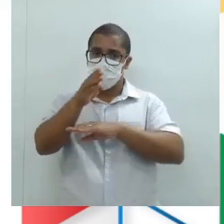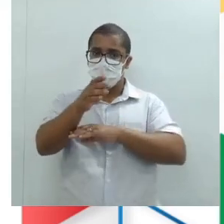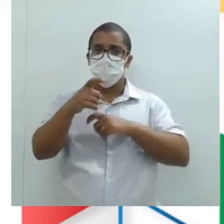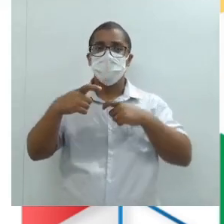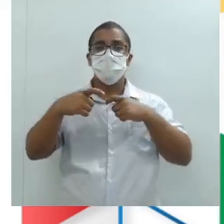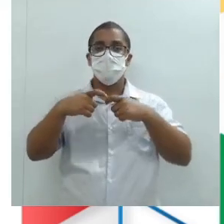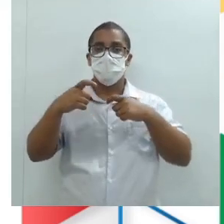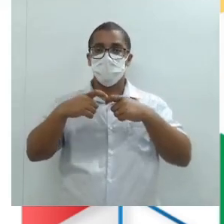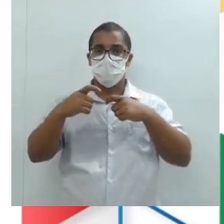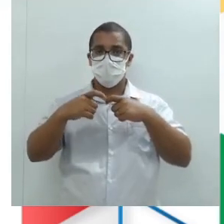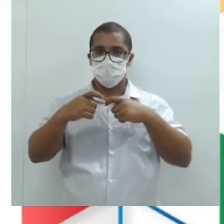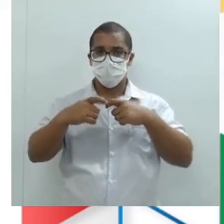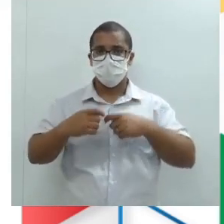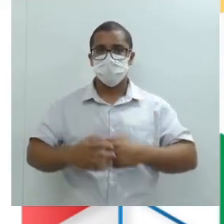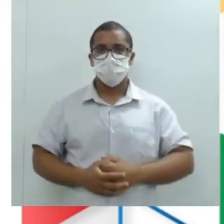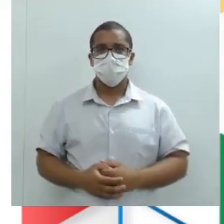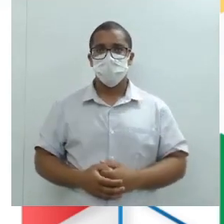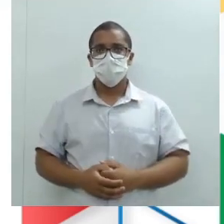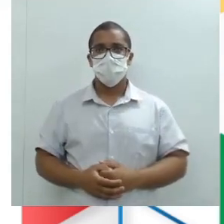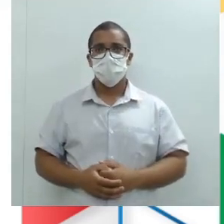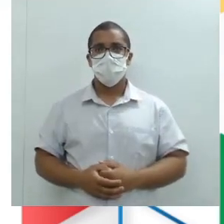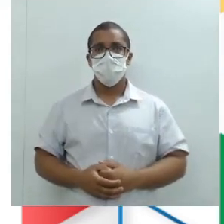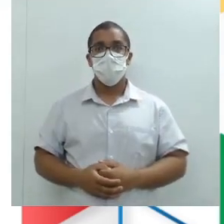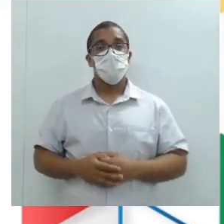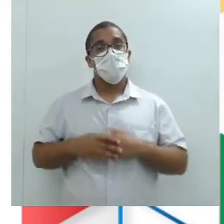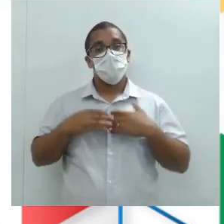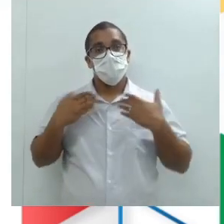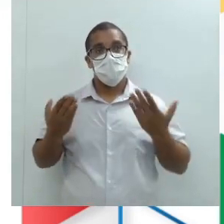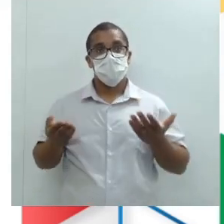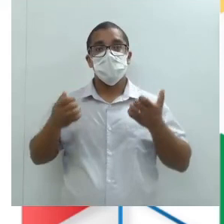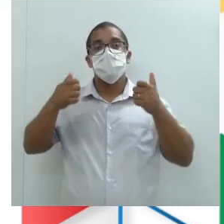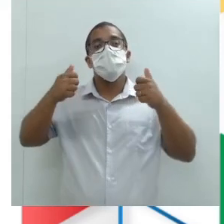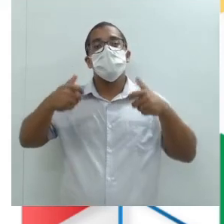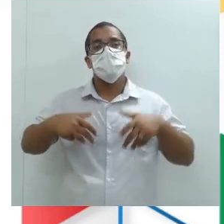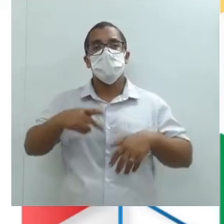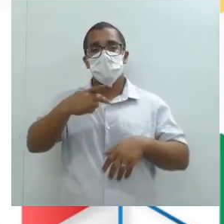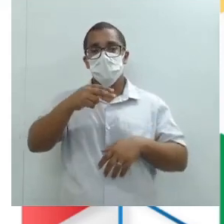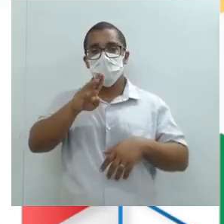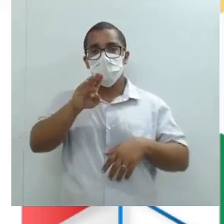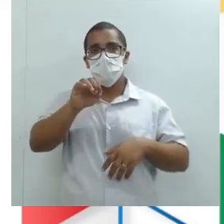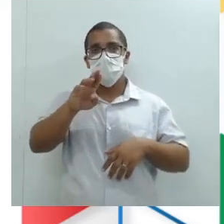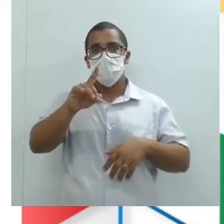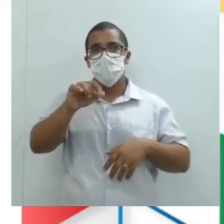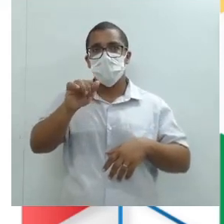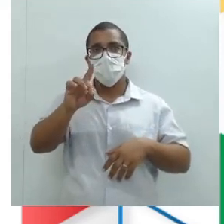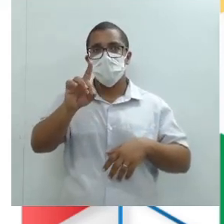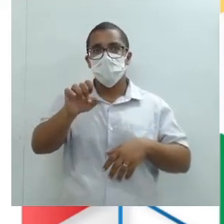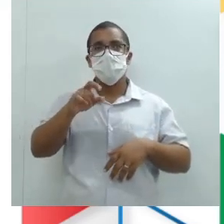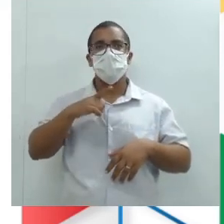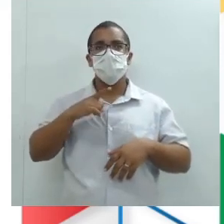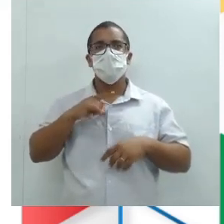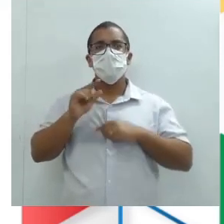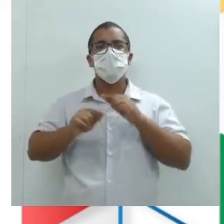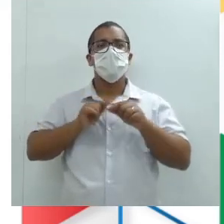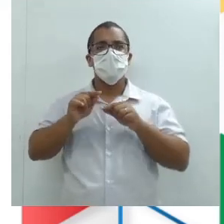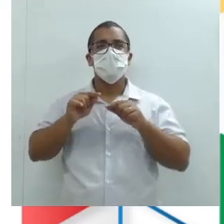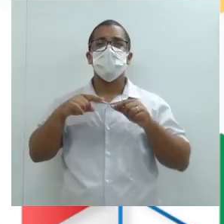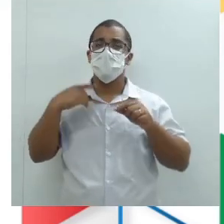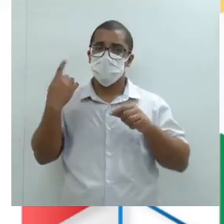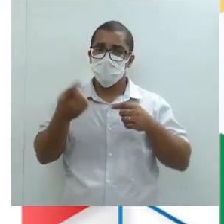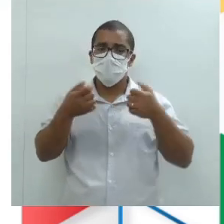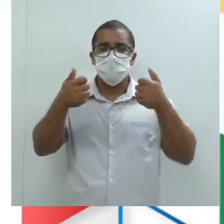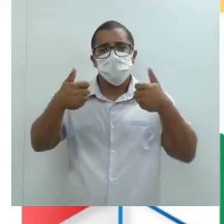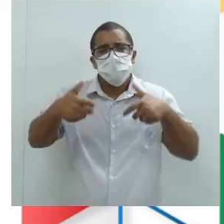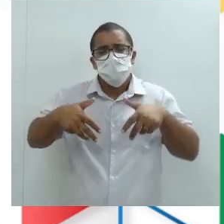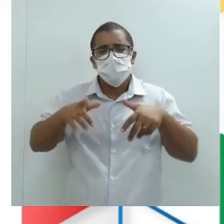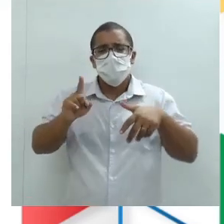ser avaliada aí por um médico, né? Então, quando se fala de puberdade versus adolescência, não é sinônimo,